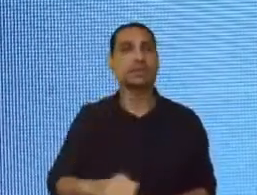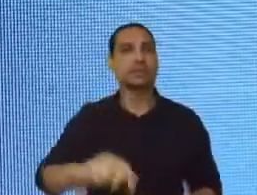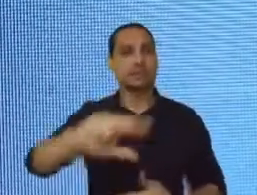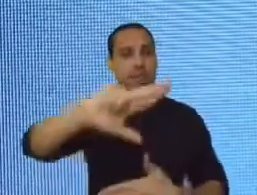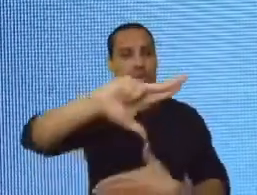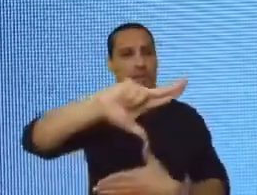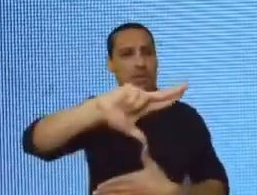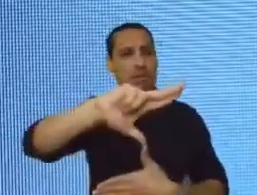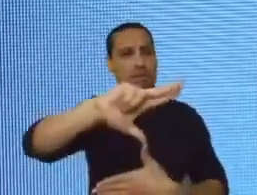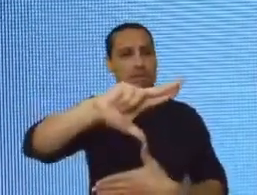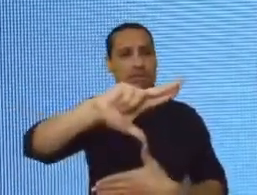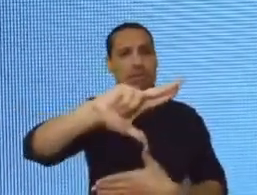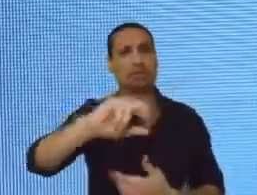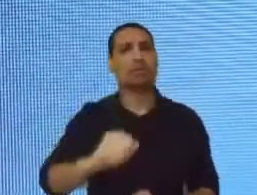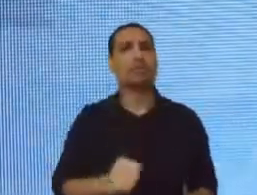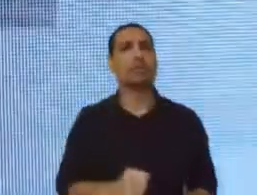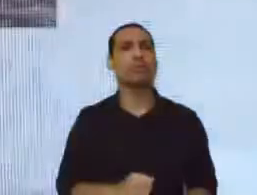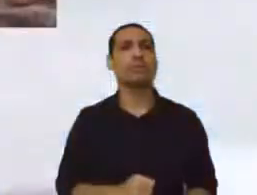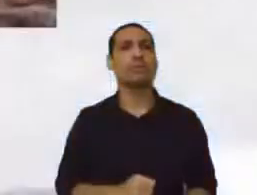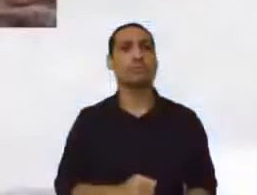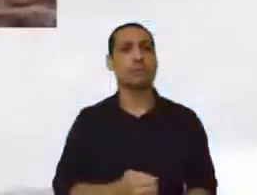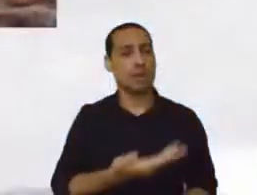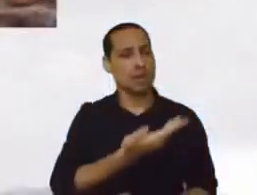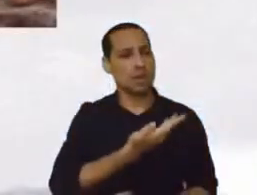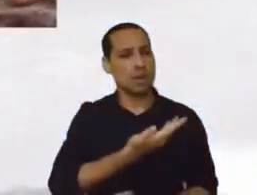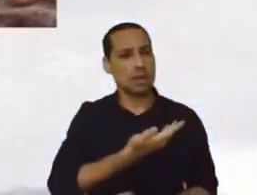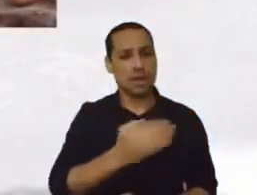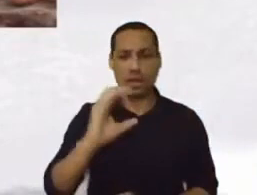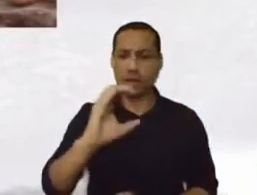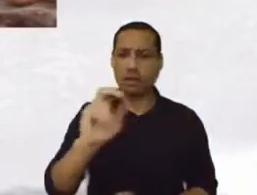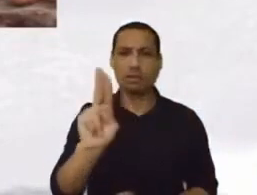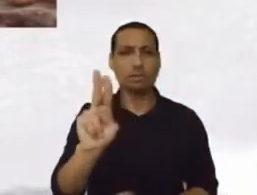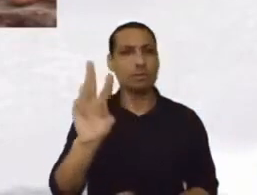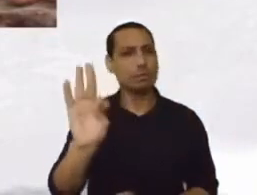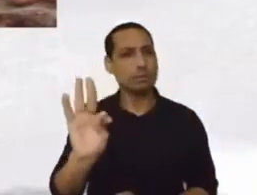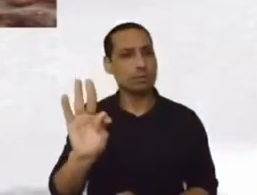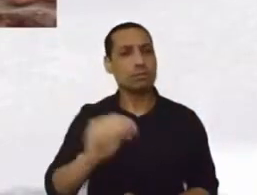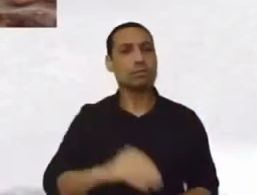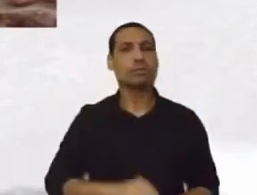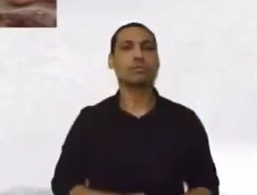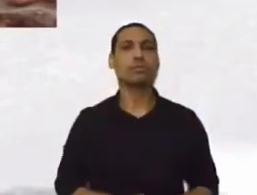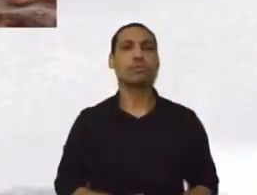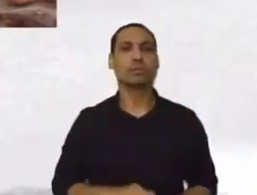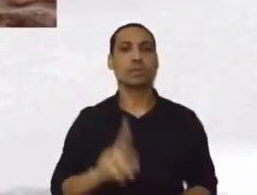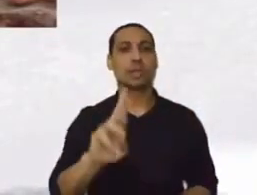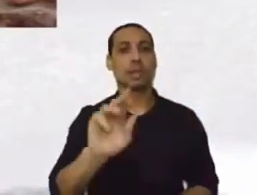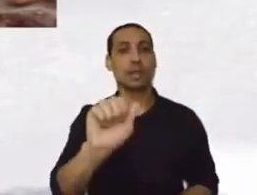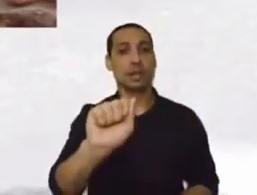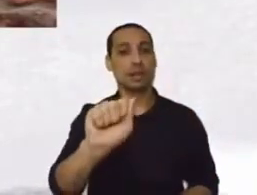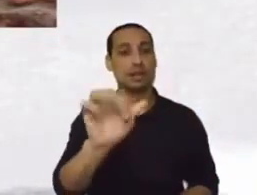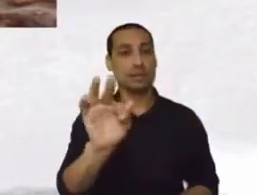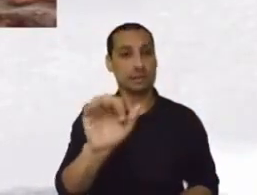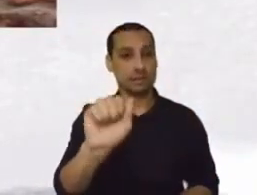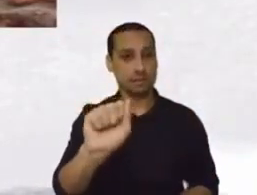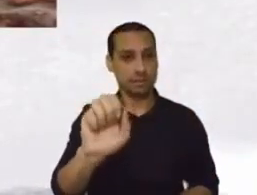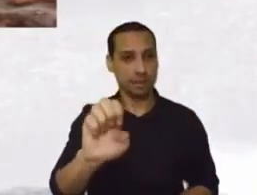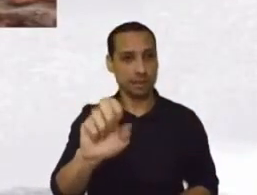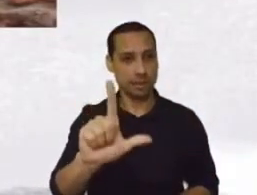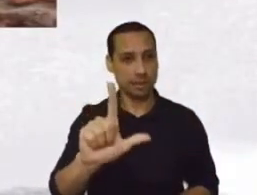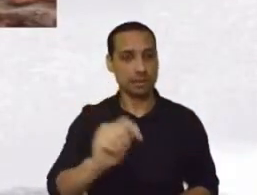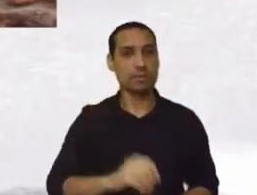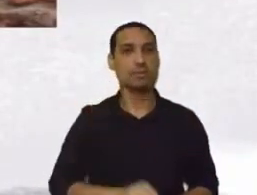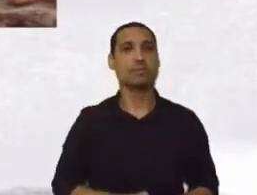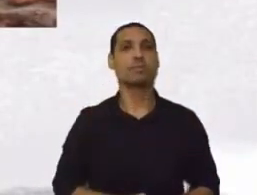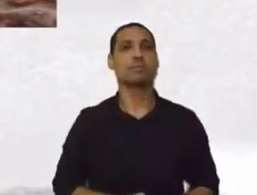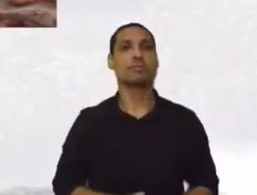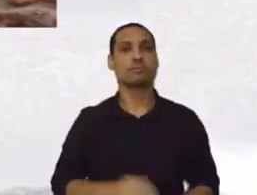CUT Brasil, Rafael Freire. Trago aqui a saudação da CSA, Confederação